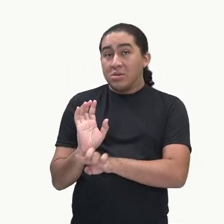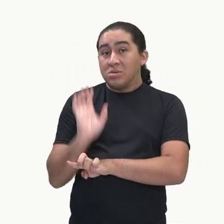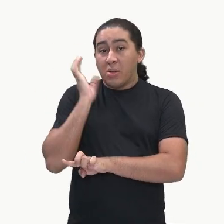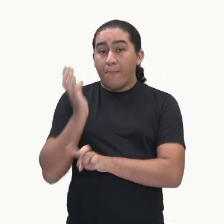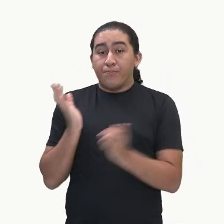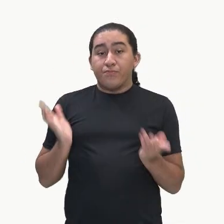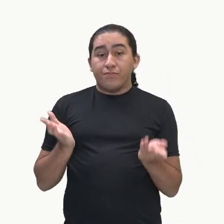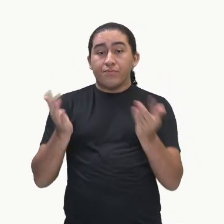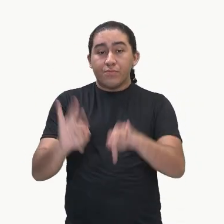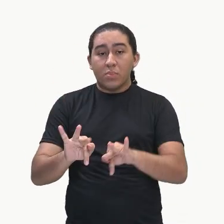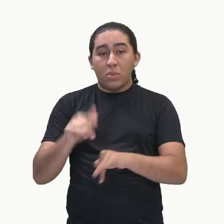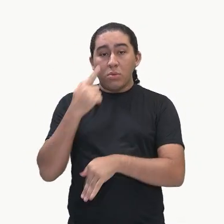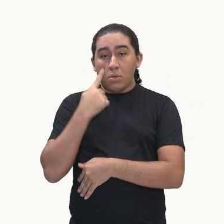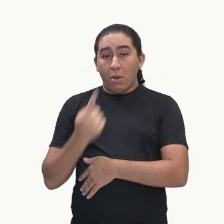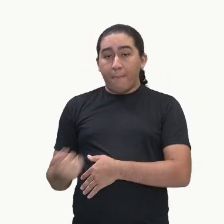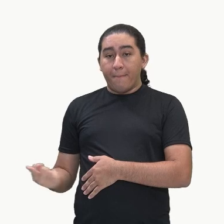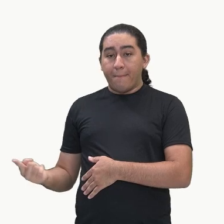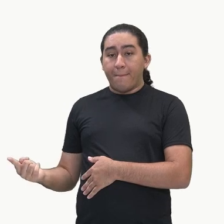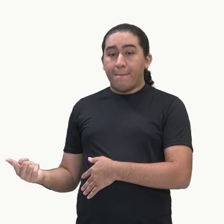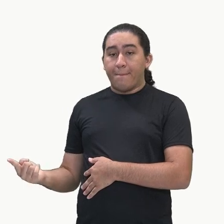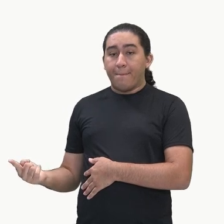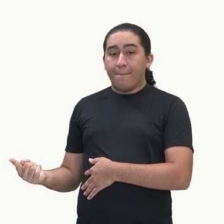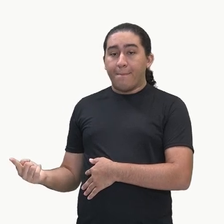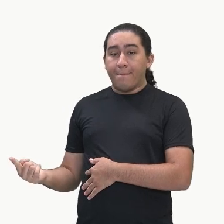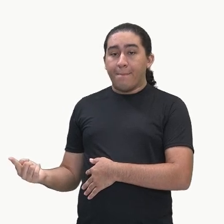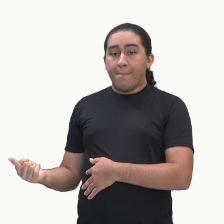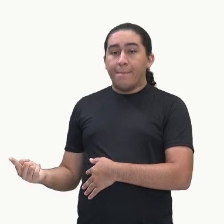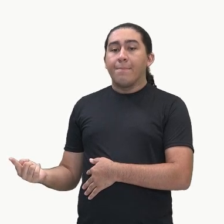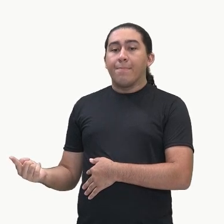o verde e o amarelo entraram